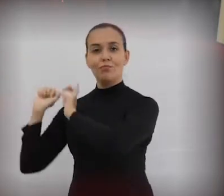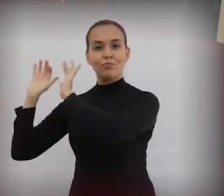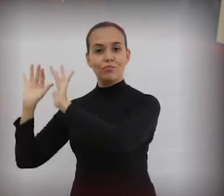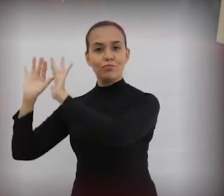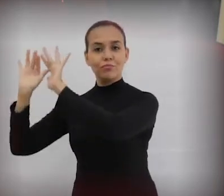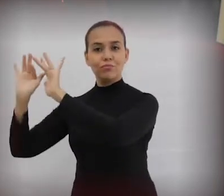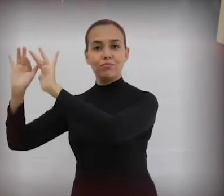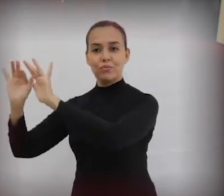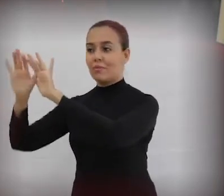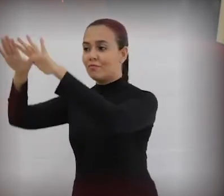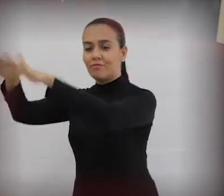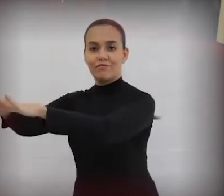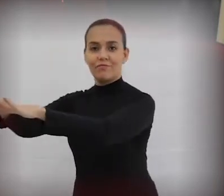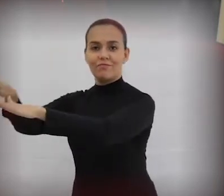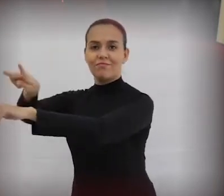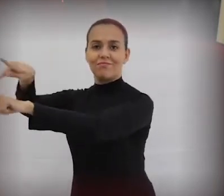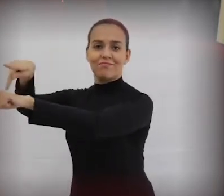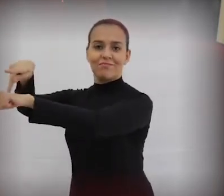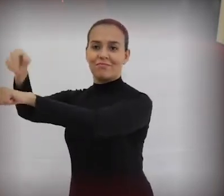data nacional